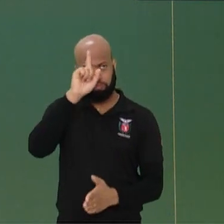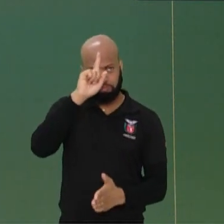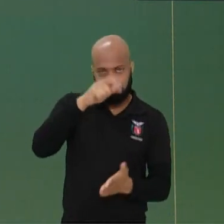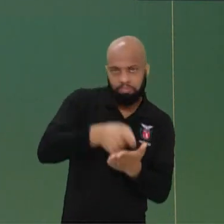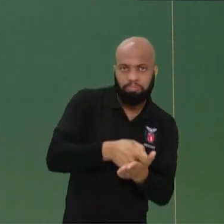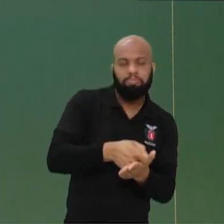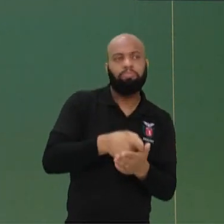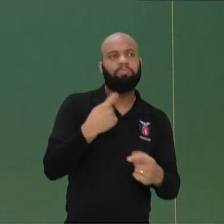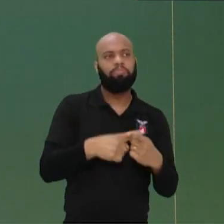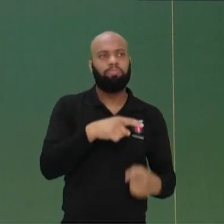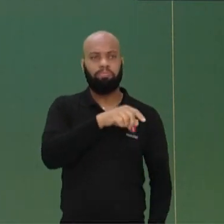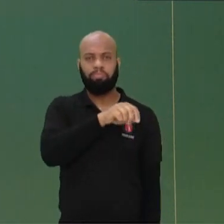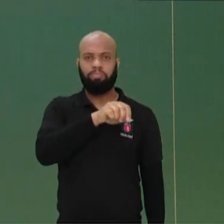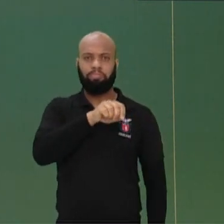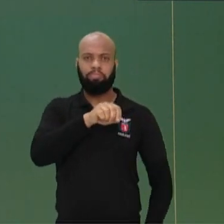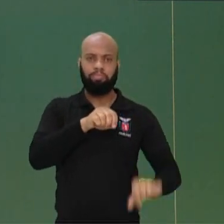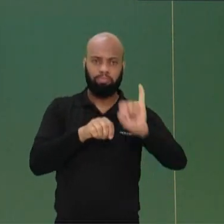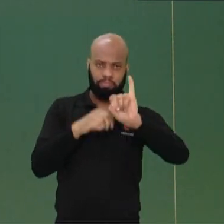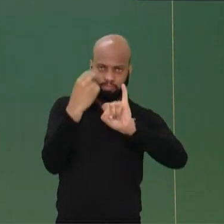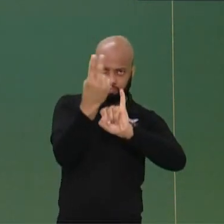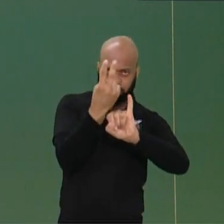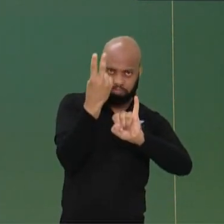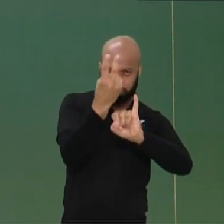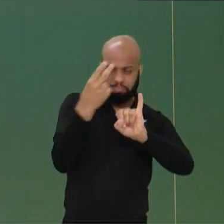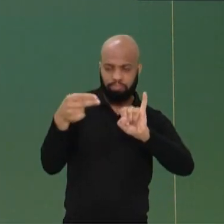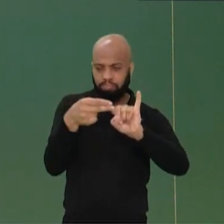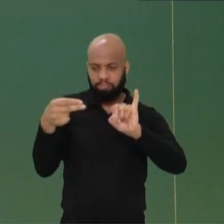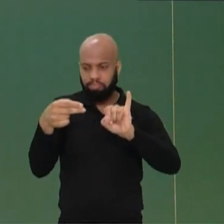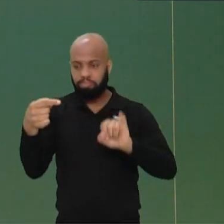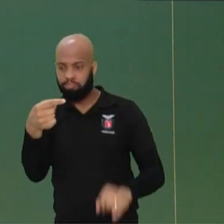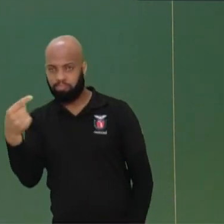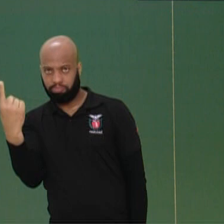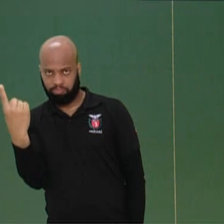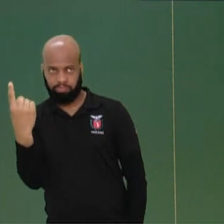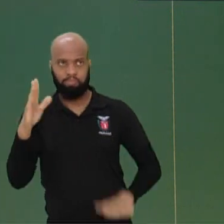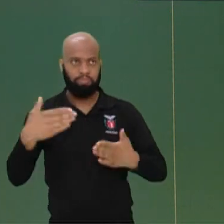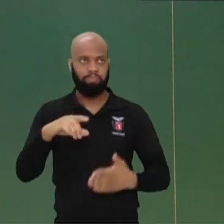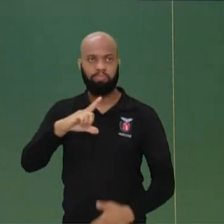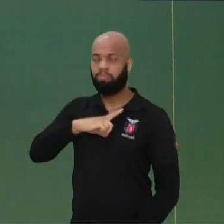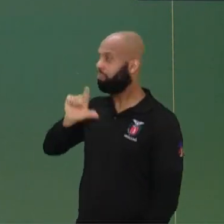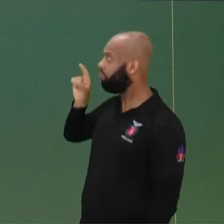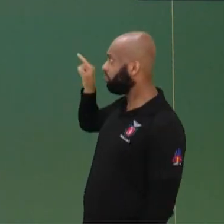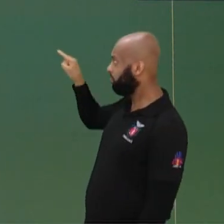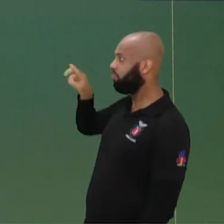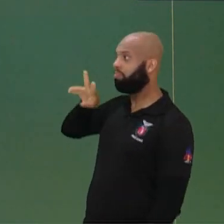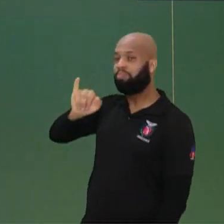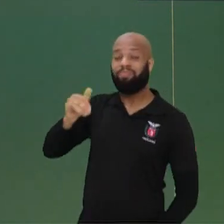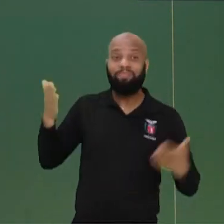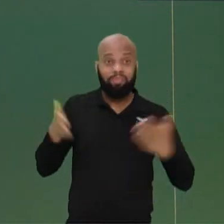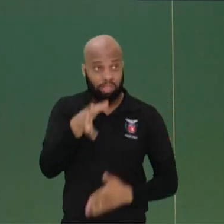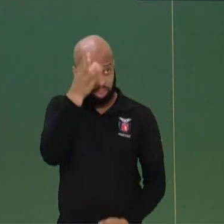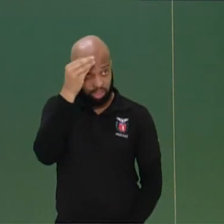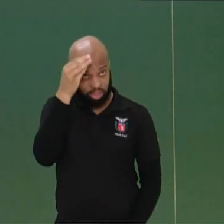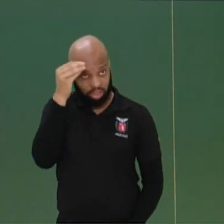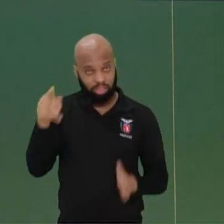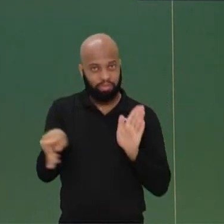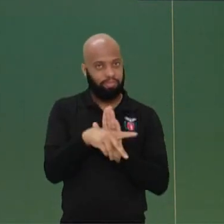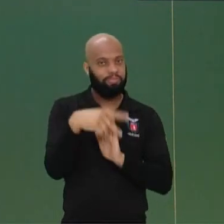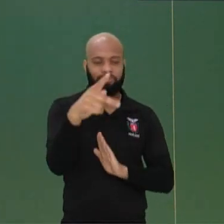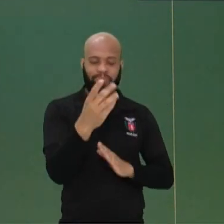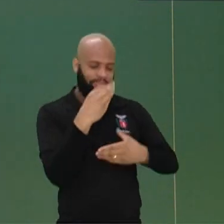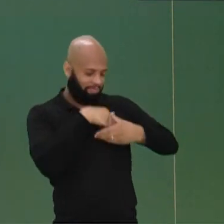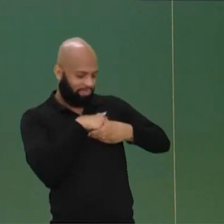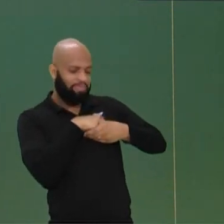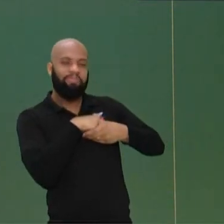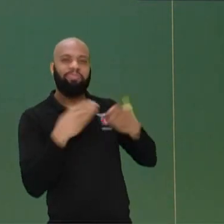considerando que i ao quadrado é menos 1. Então, isso aqui é o que você vai guardar com um